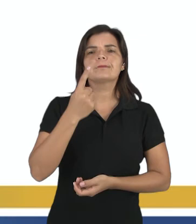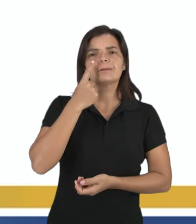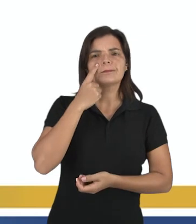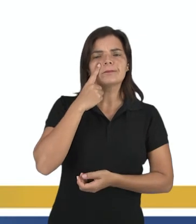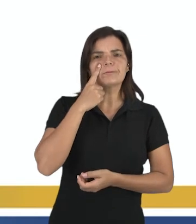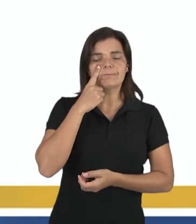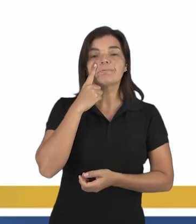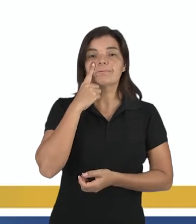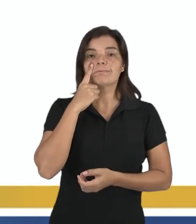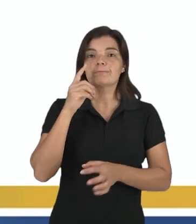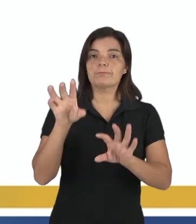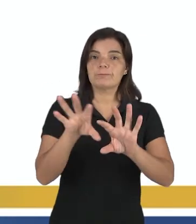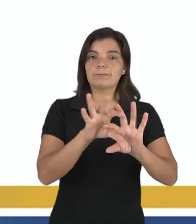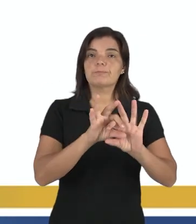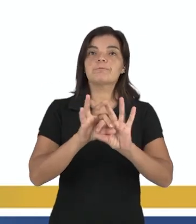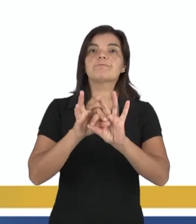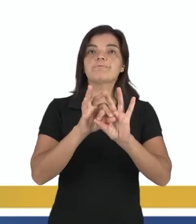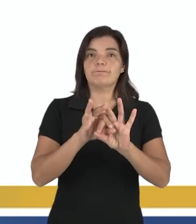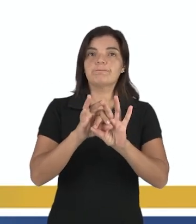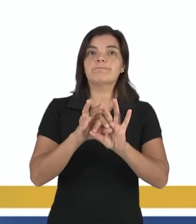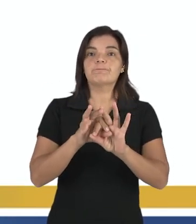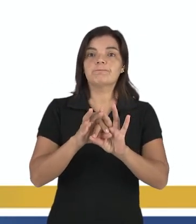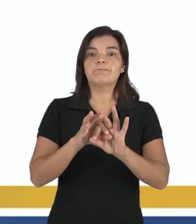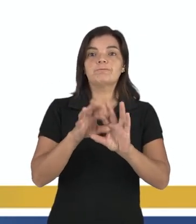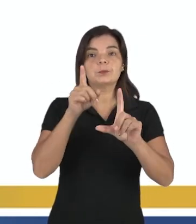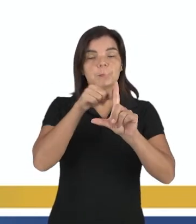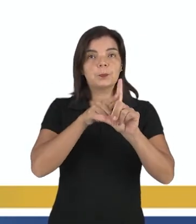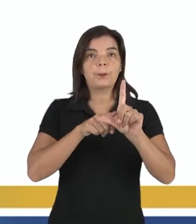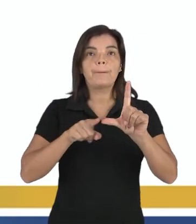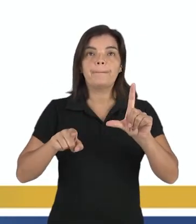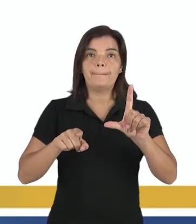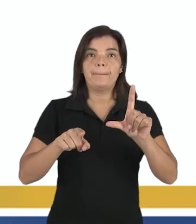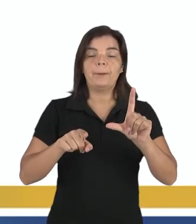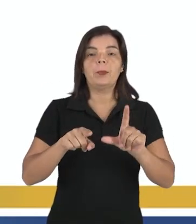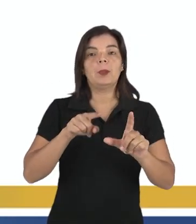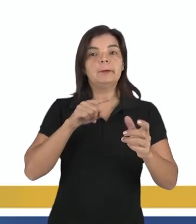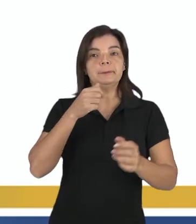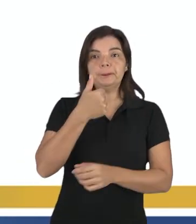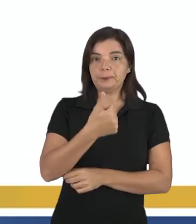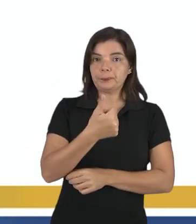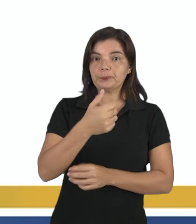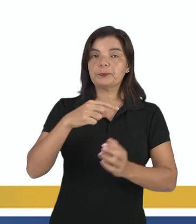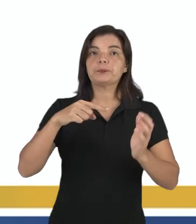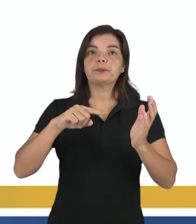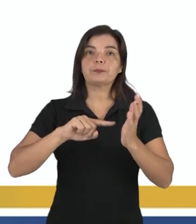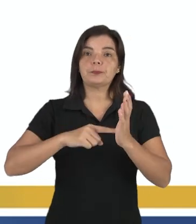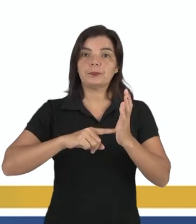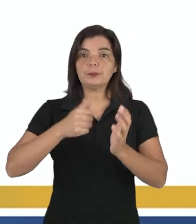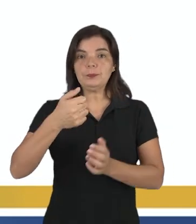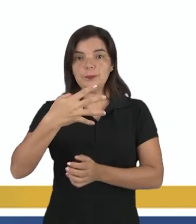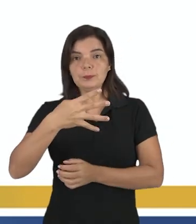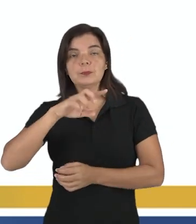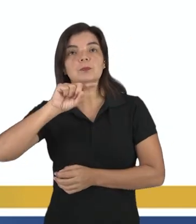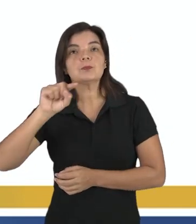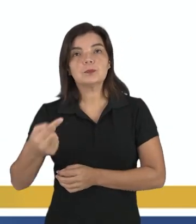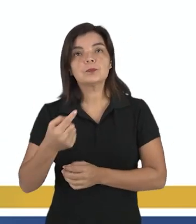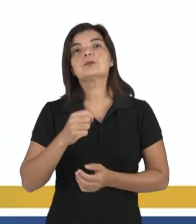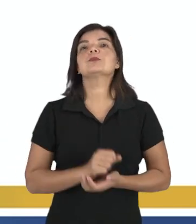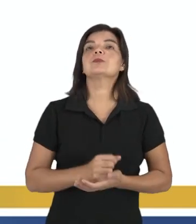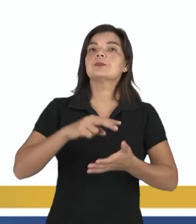a intersecção dos gráficos, que vai acontecer nos pontos 1 e